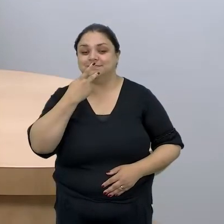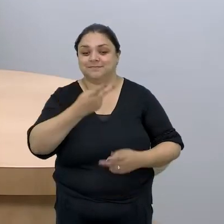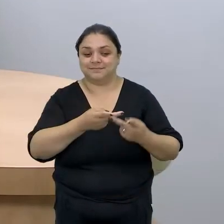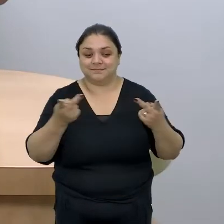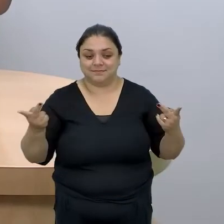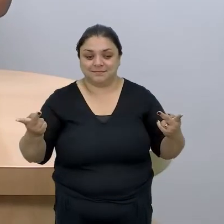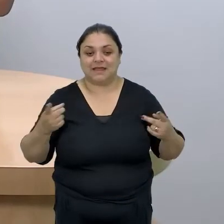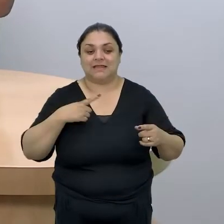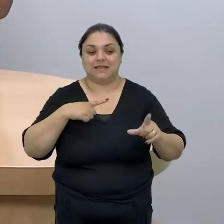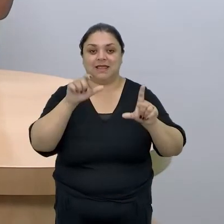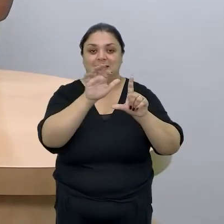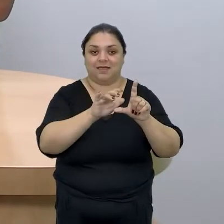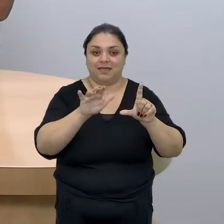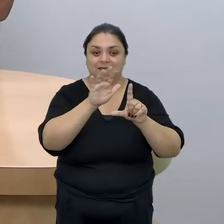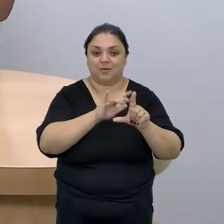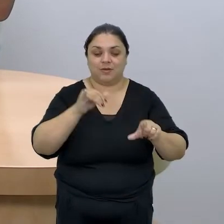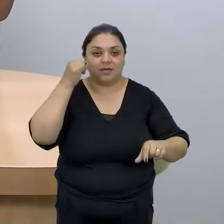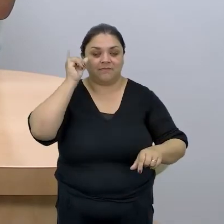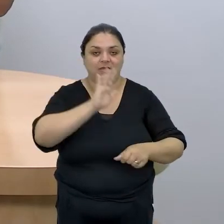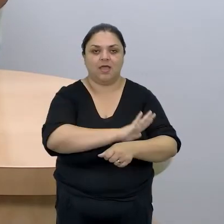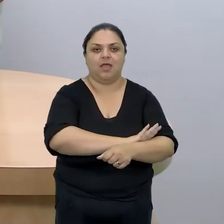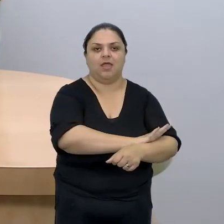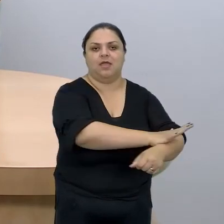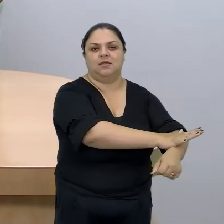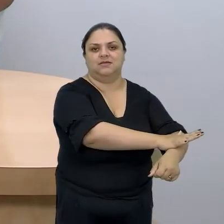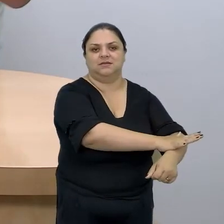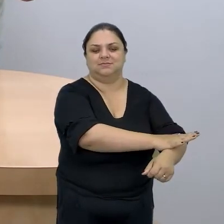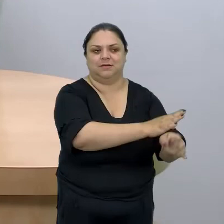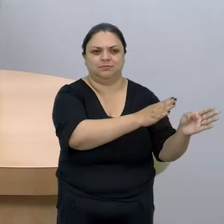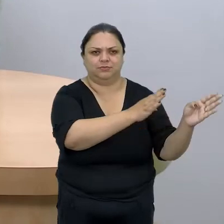ó, um QR Code que tem as aulas da trilha